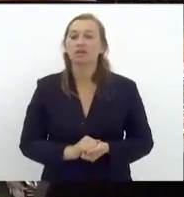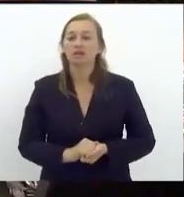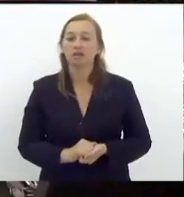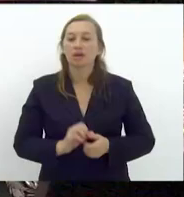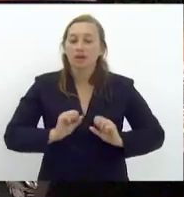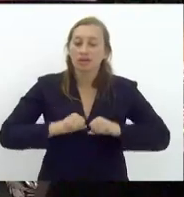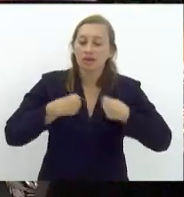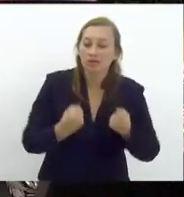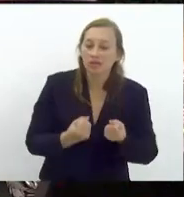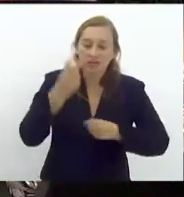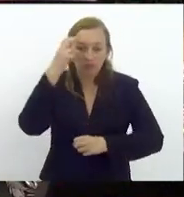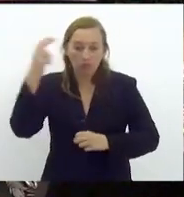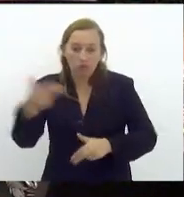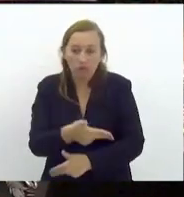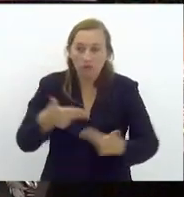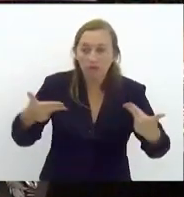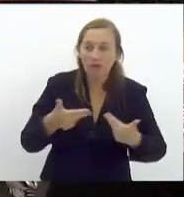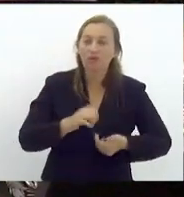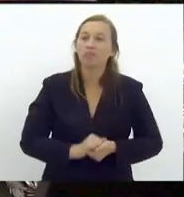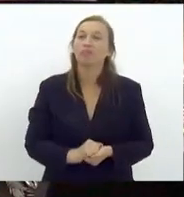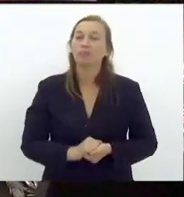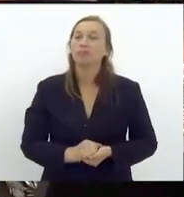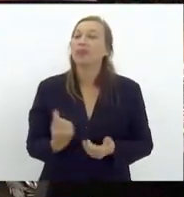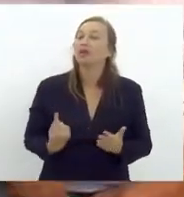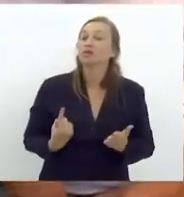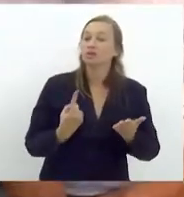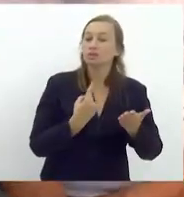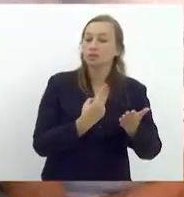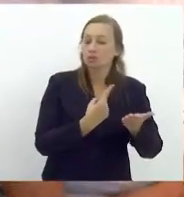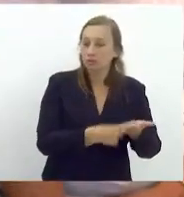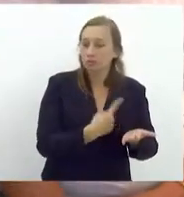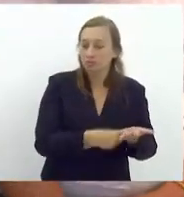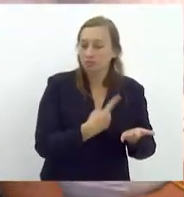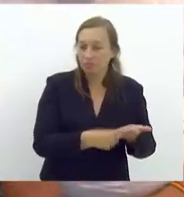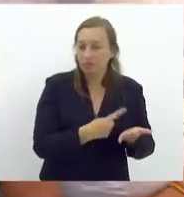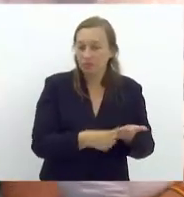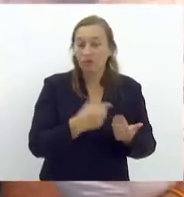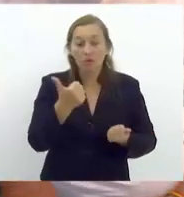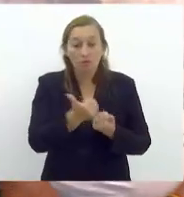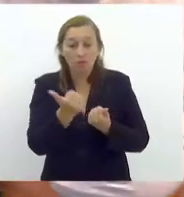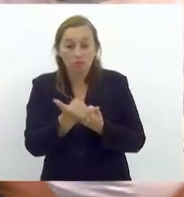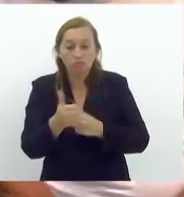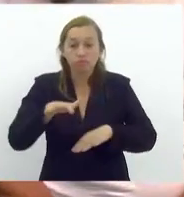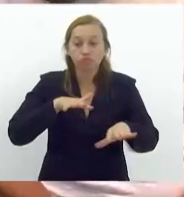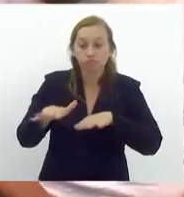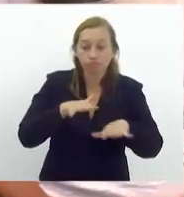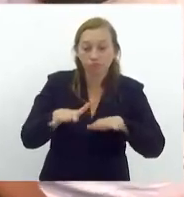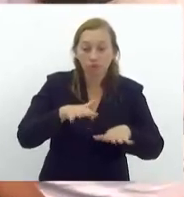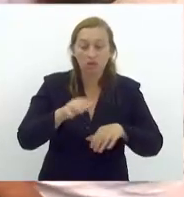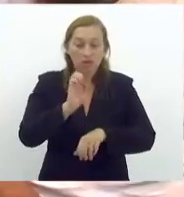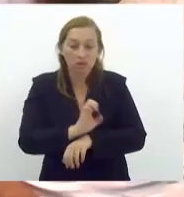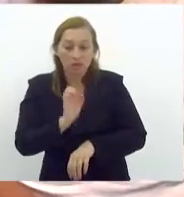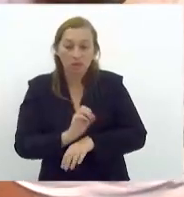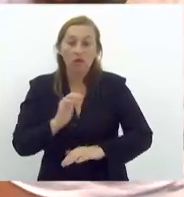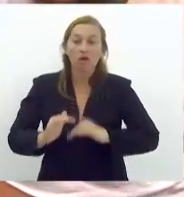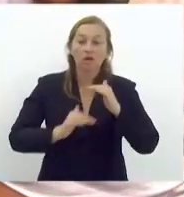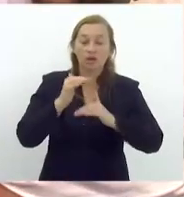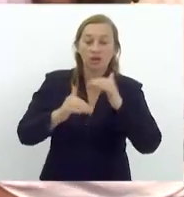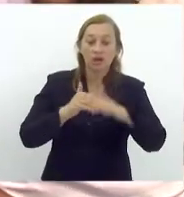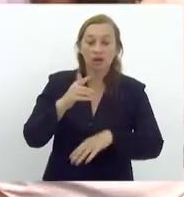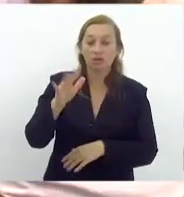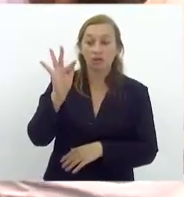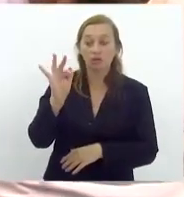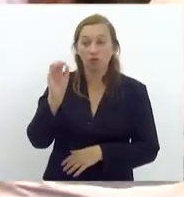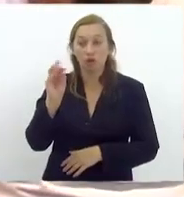frente parlamentar em defesa da cultura hip hop se compromete auxiliar o movimento Estadual a construir o fórum estadual da cultura